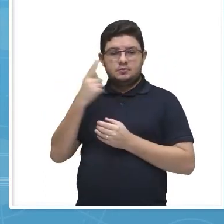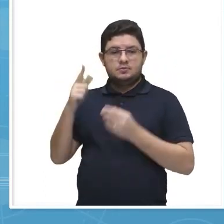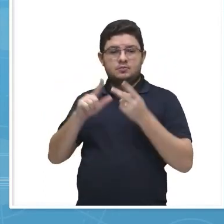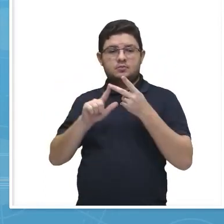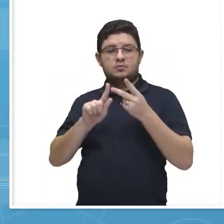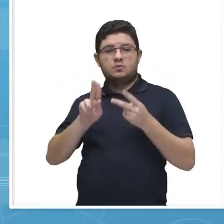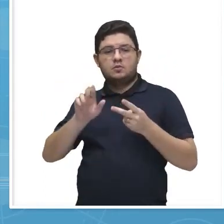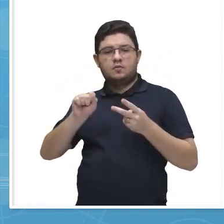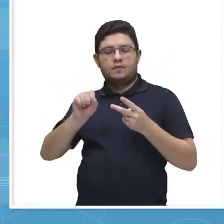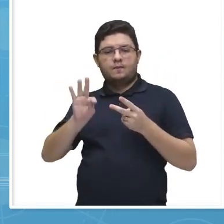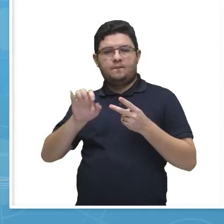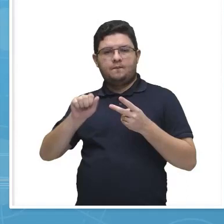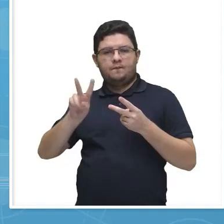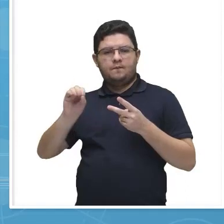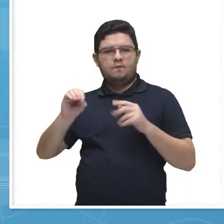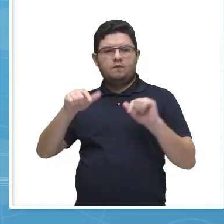trabalha,